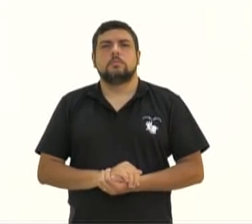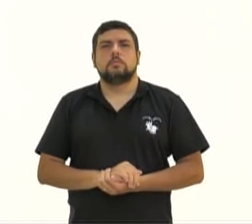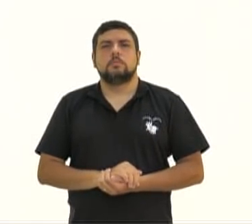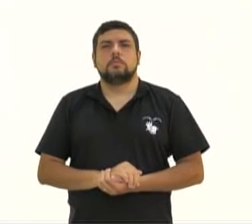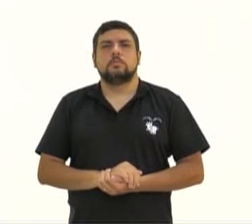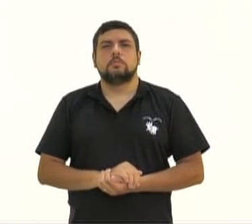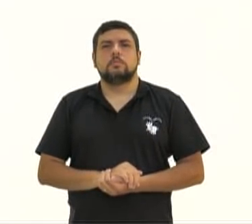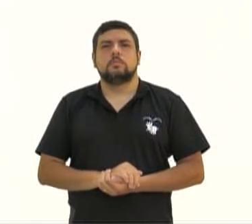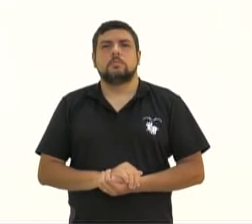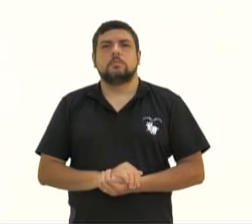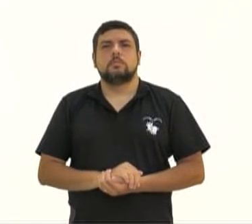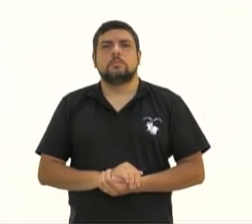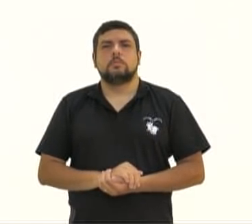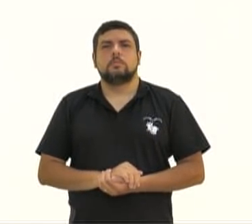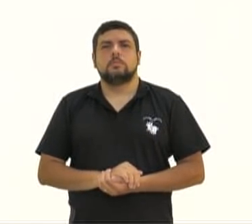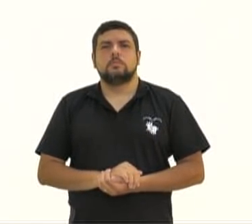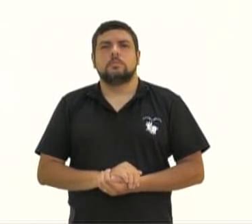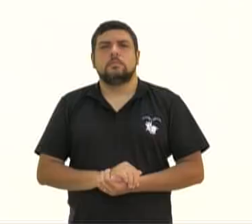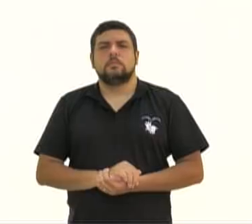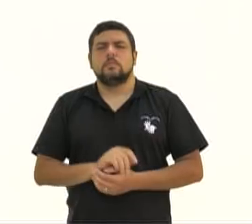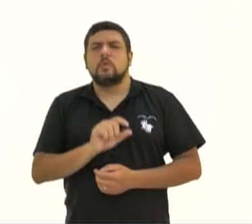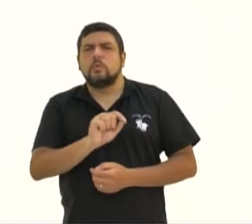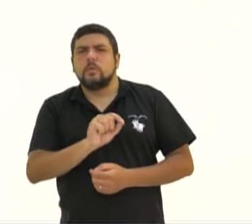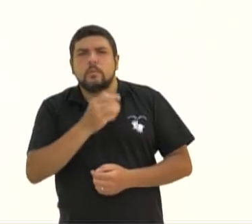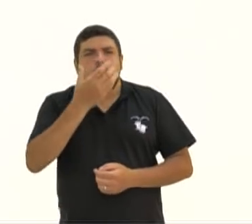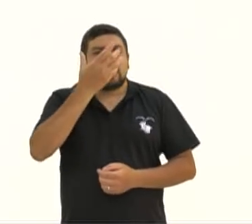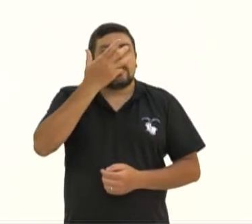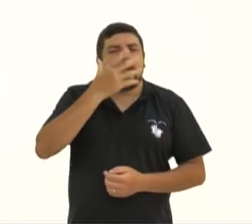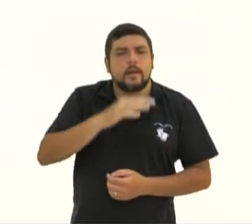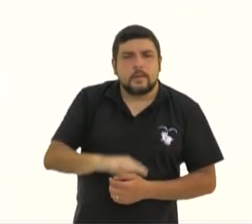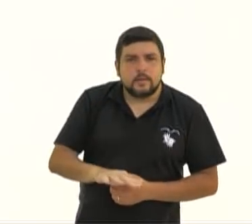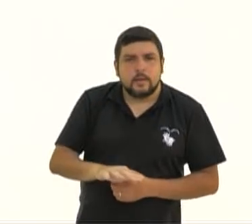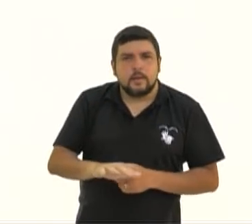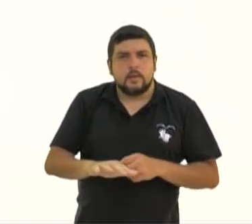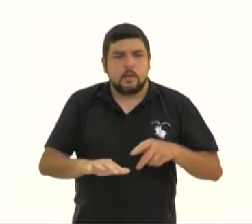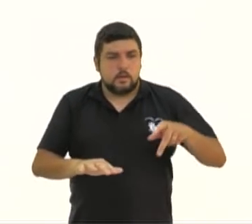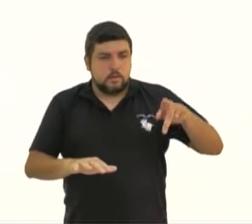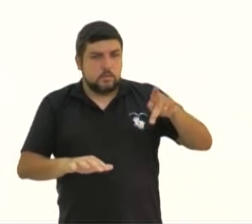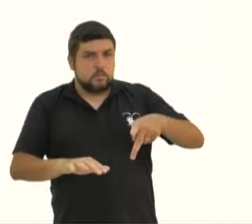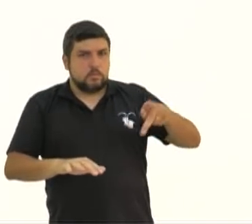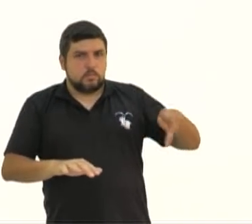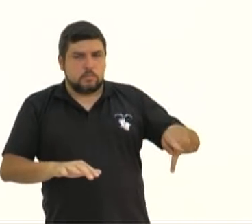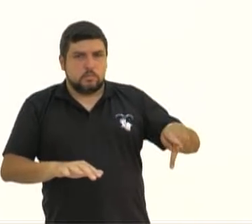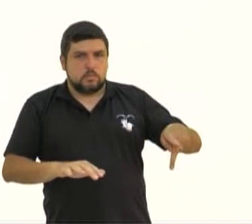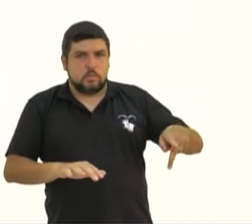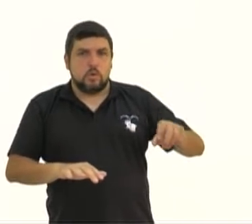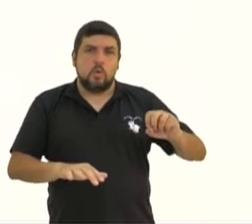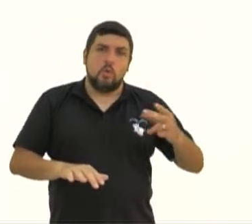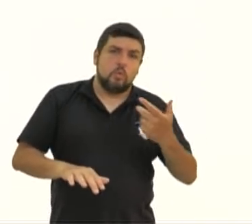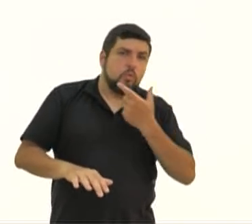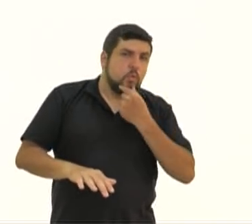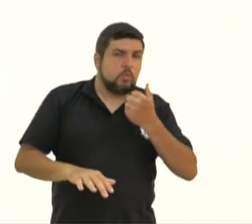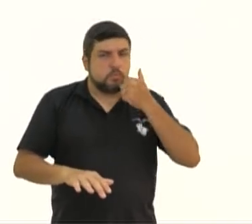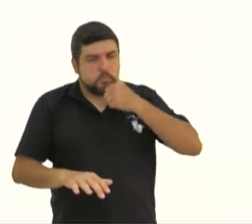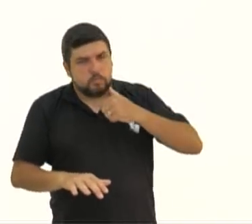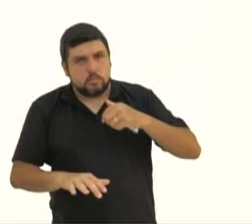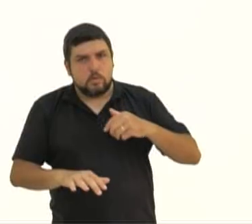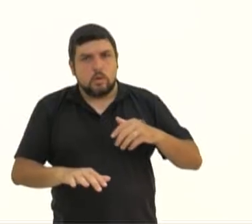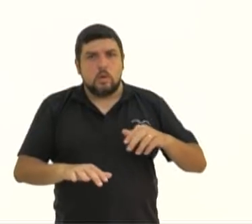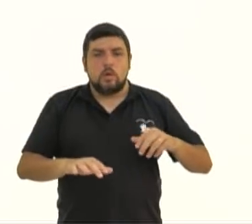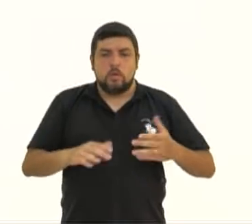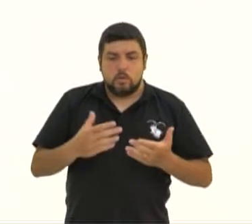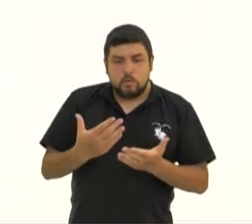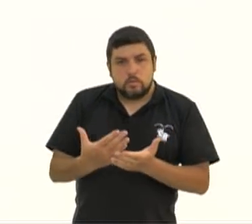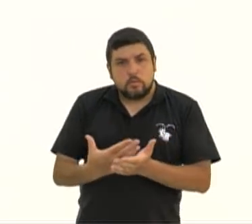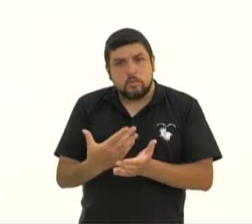book, pen, e conhece também a palavra world. Então, Does Malala talk about